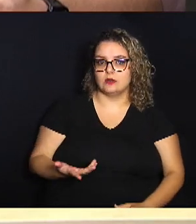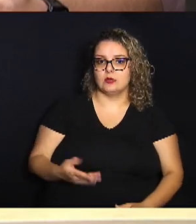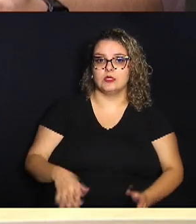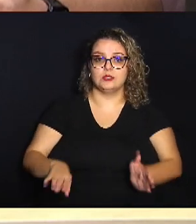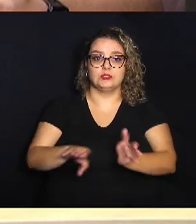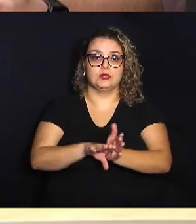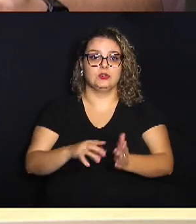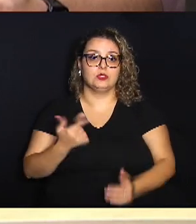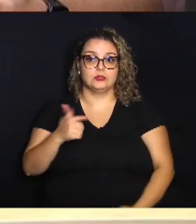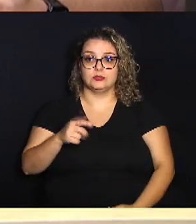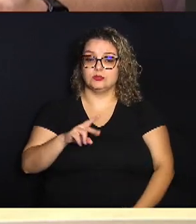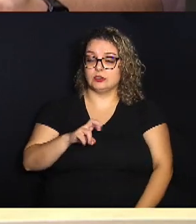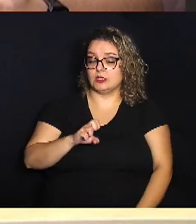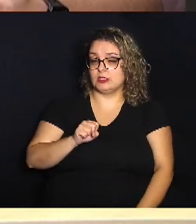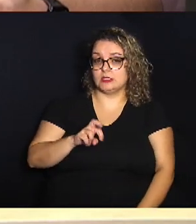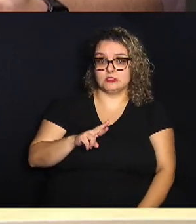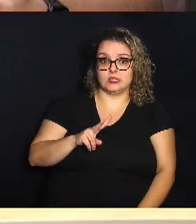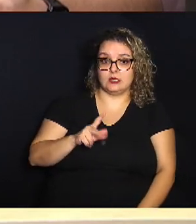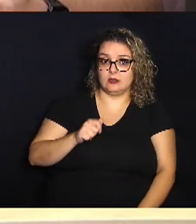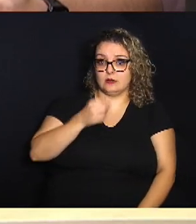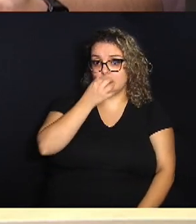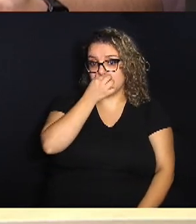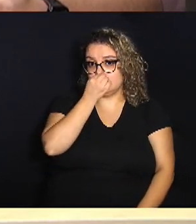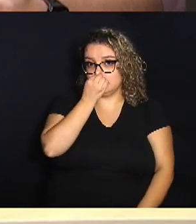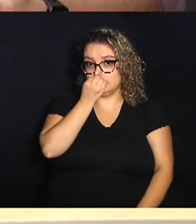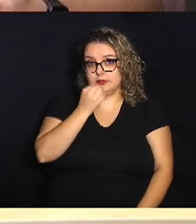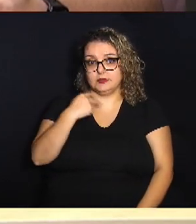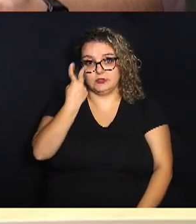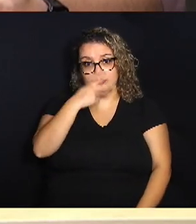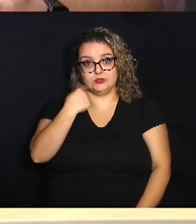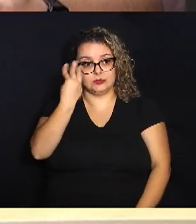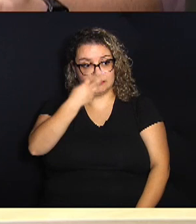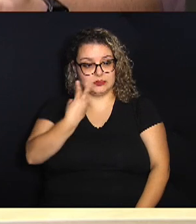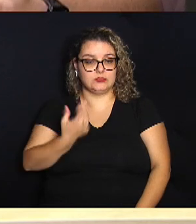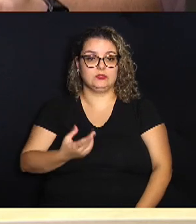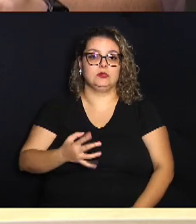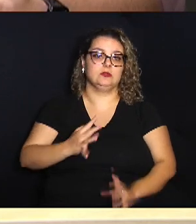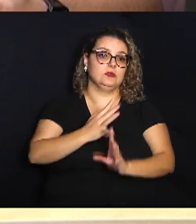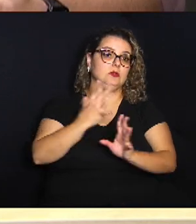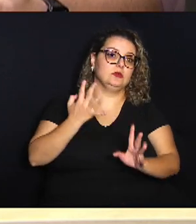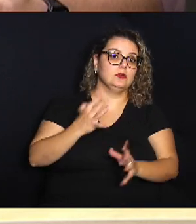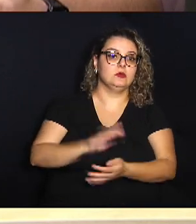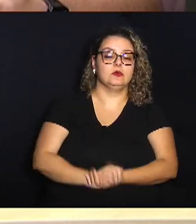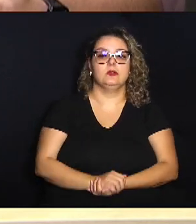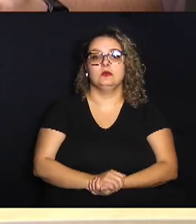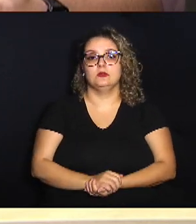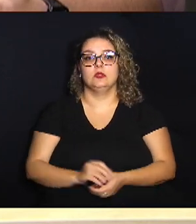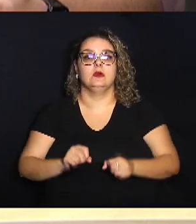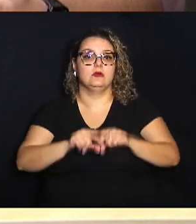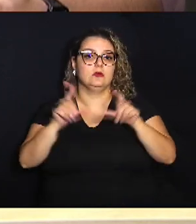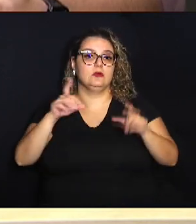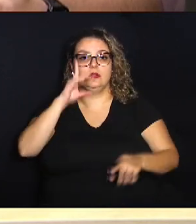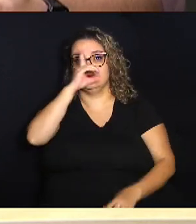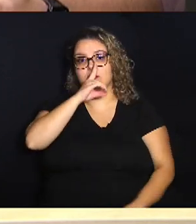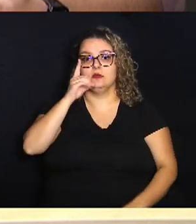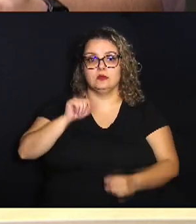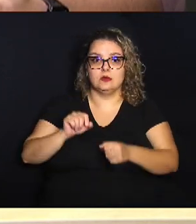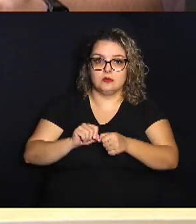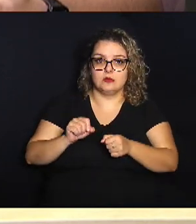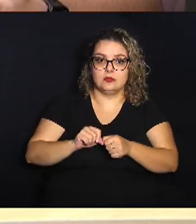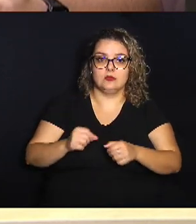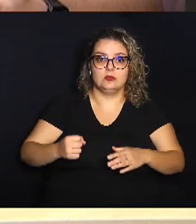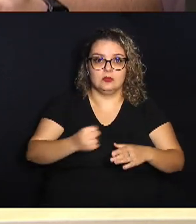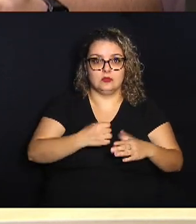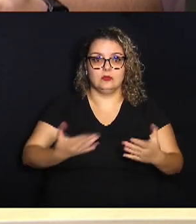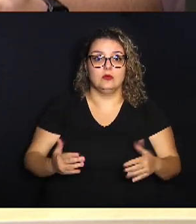você não tem reserva, você vai ficar 2, 3 horas na fila. Acordo de manhã no domingo, vou fazer um almoço. Mas